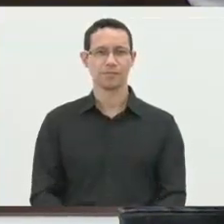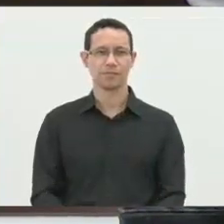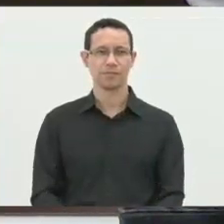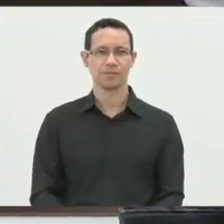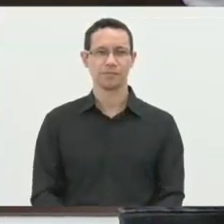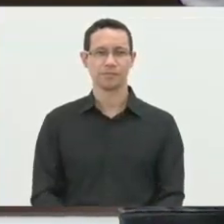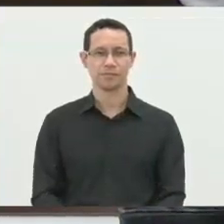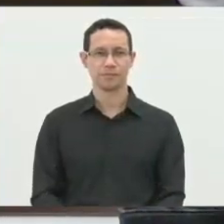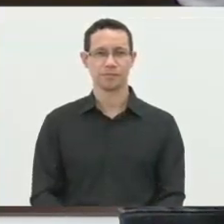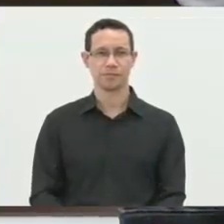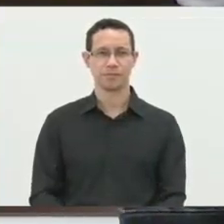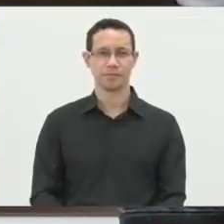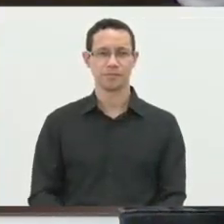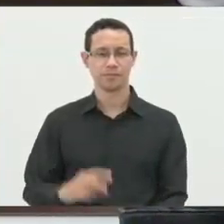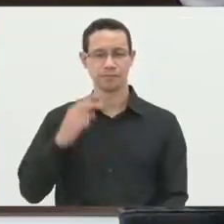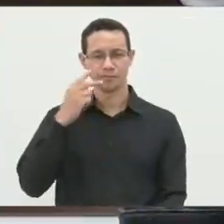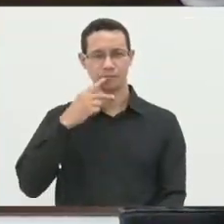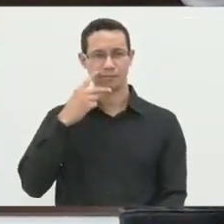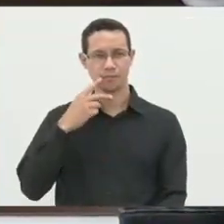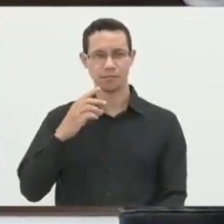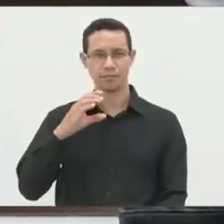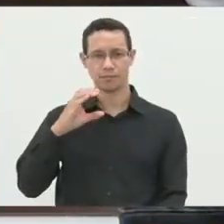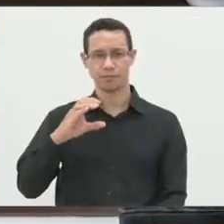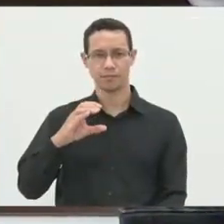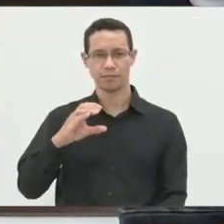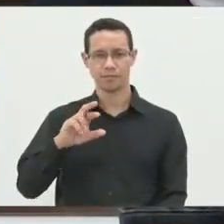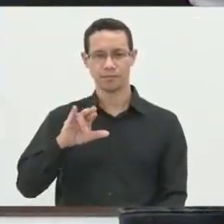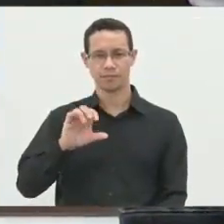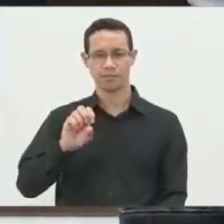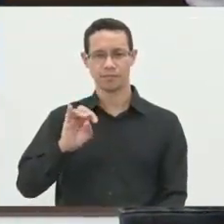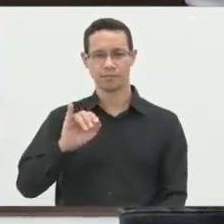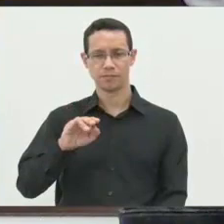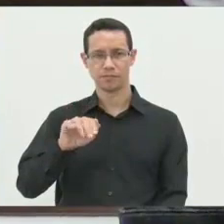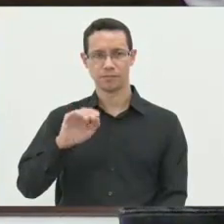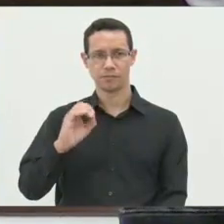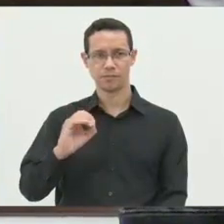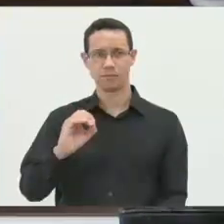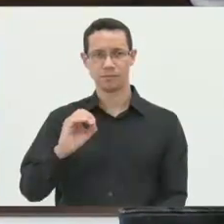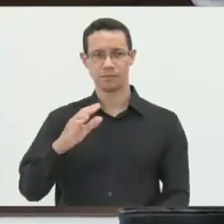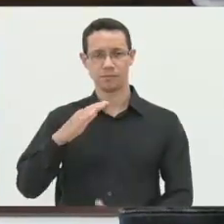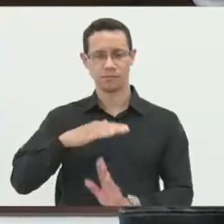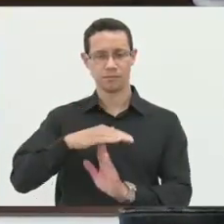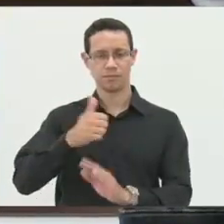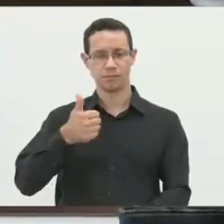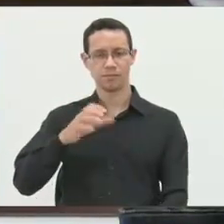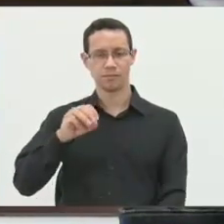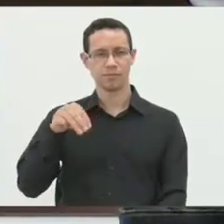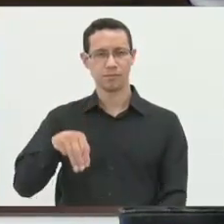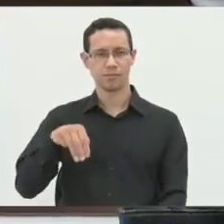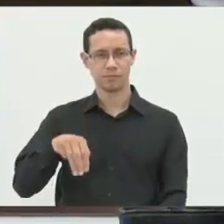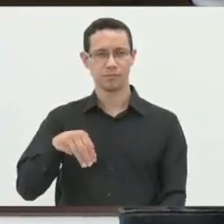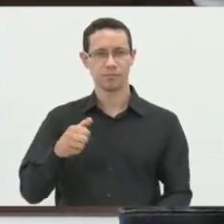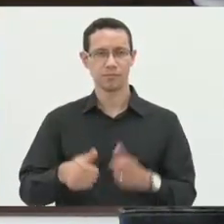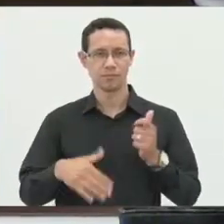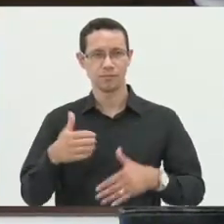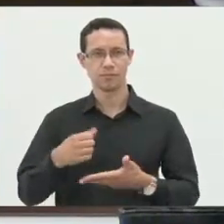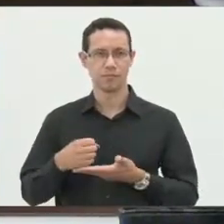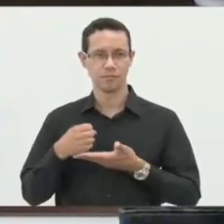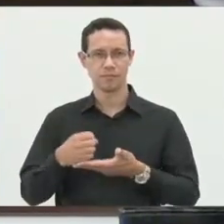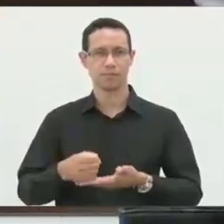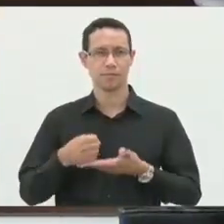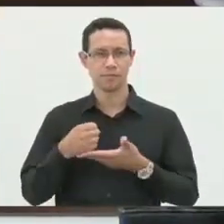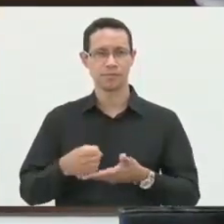com a palavra o senhor Cristiano Ferreira dos Santos por 10 minutos para falar sobre transporte público no